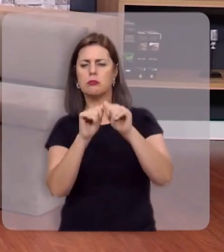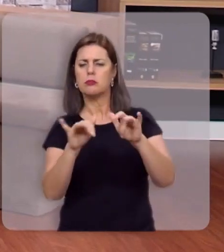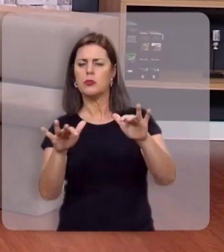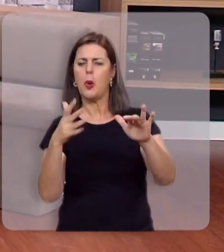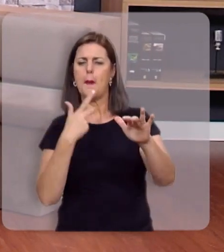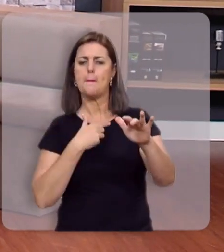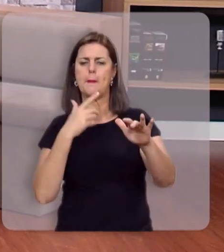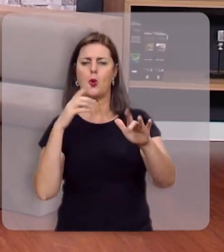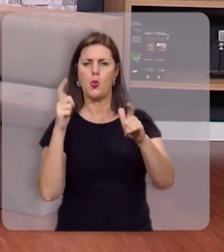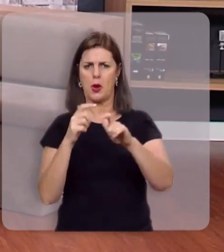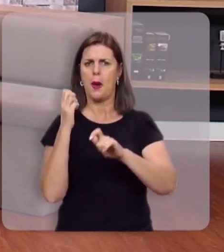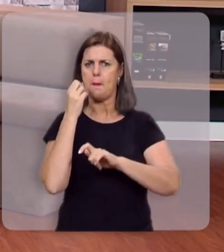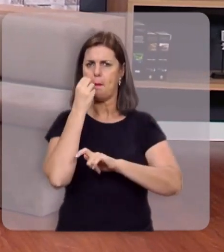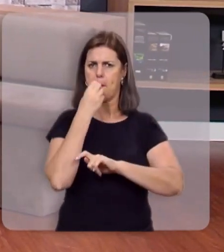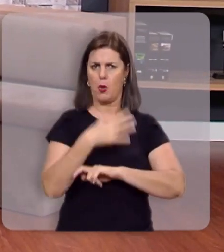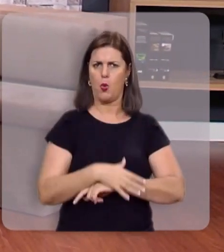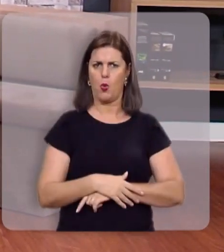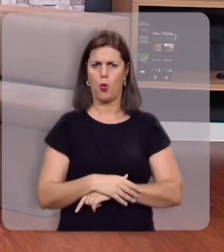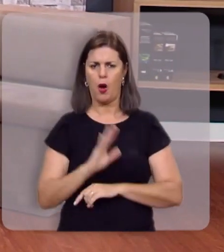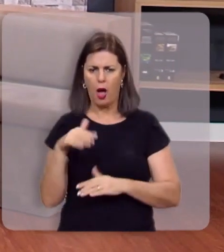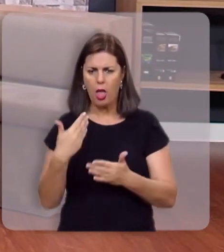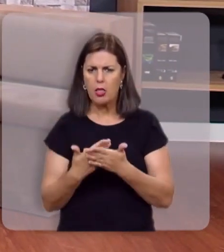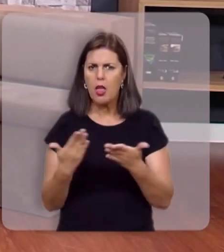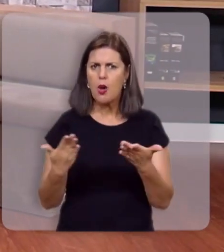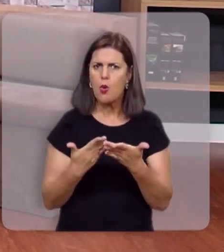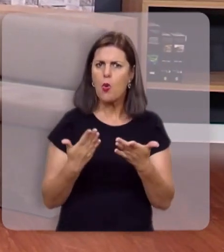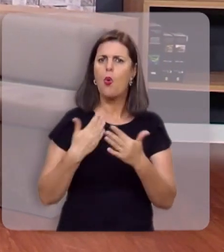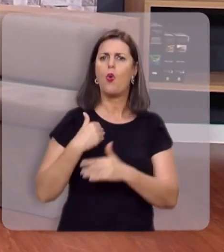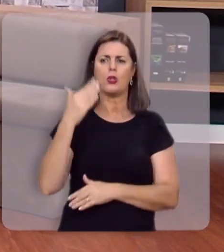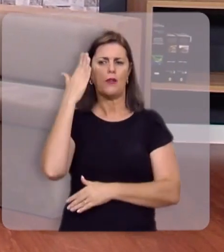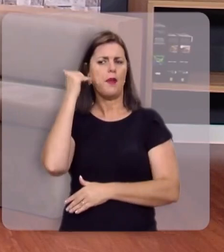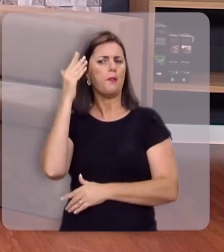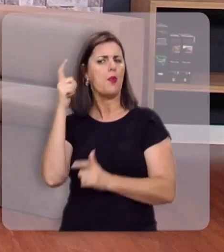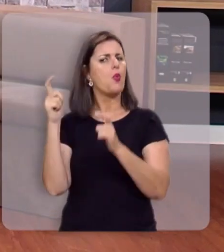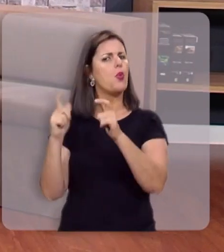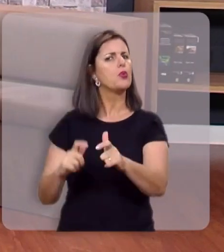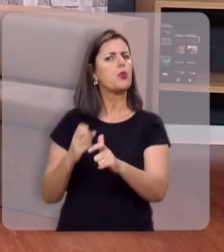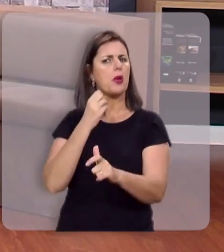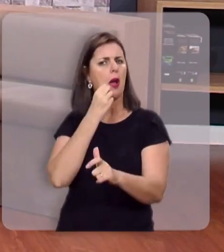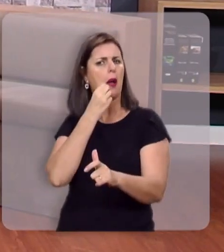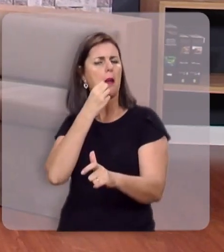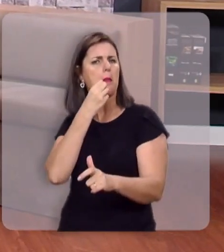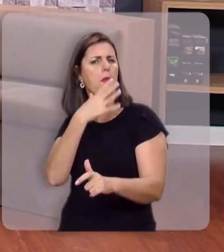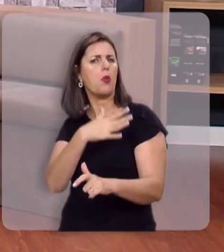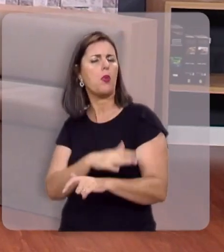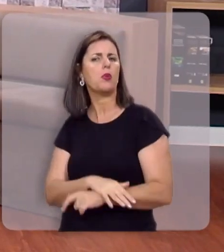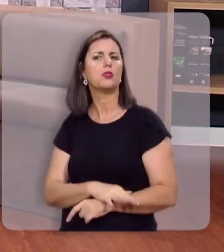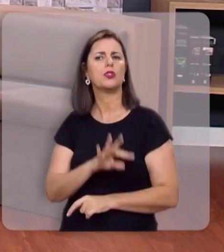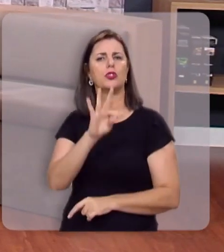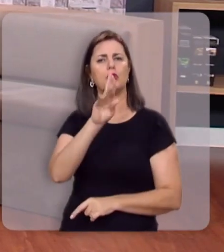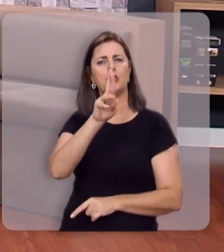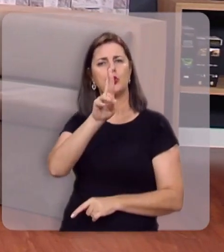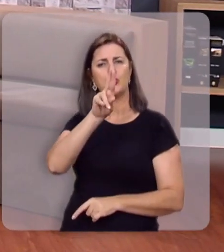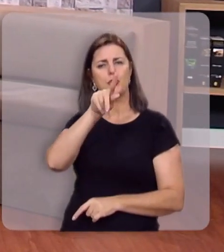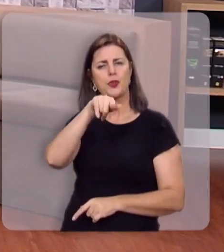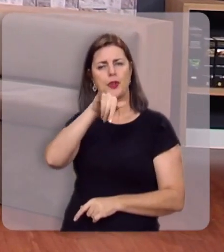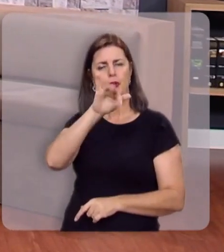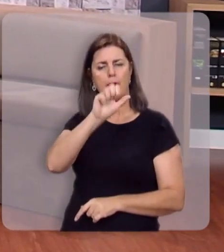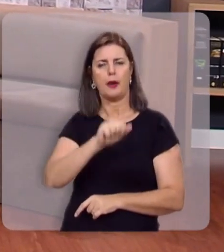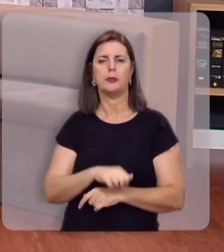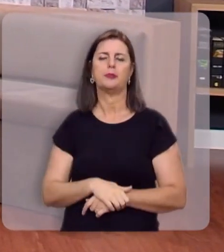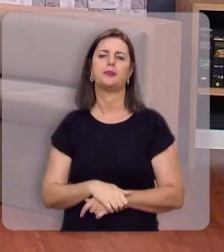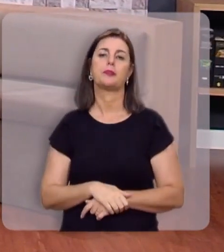próspera da Ásia Menor. Ainda hoje, uma próspera região da Turquia